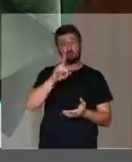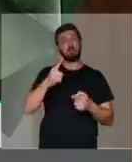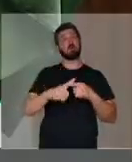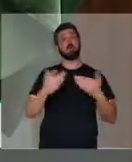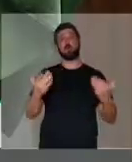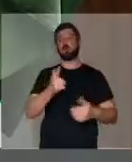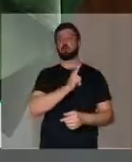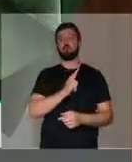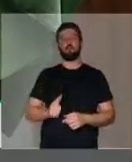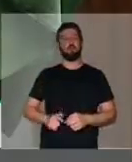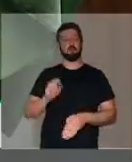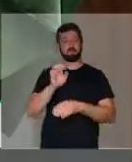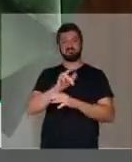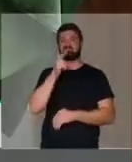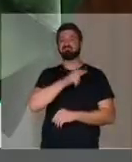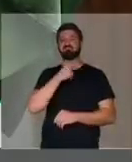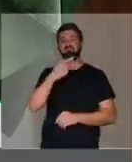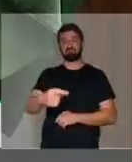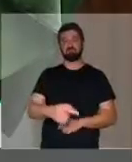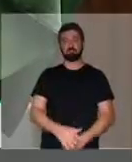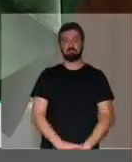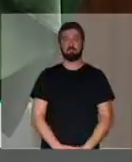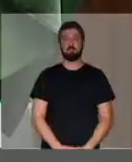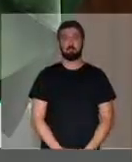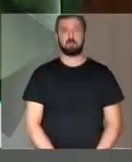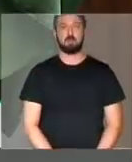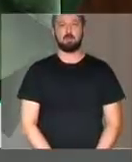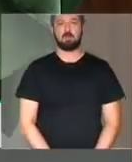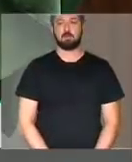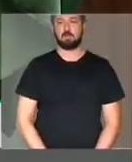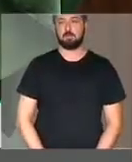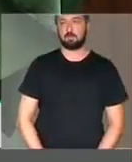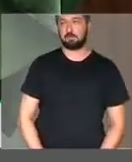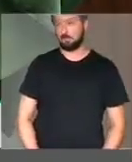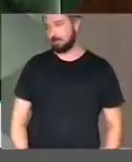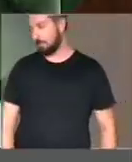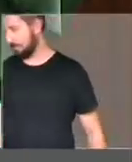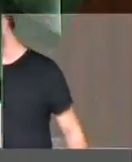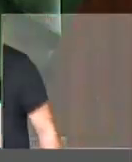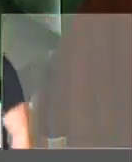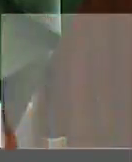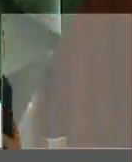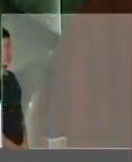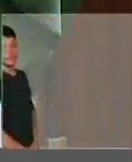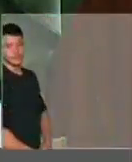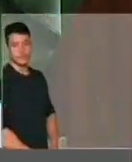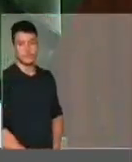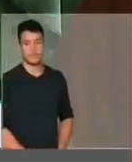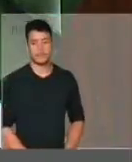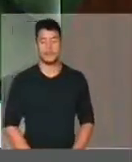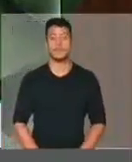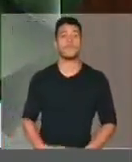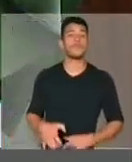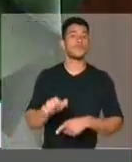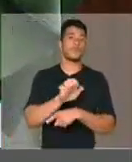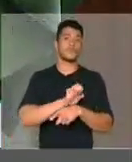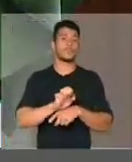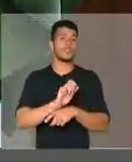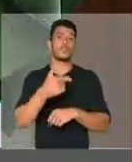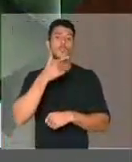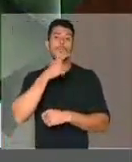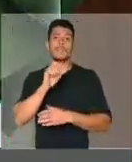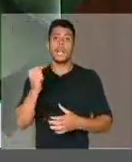hoje o Estado não consegue garantir. O Estado não tem demonstrado garantidor da paz social. Isso se